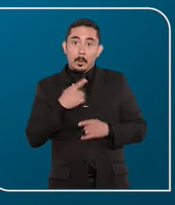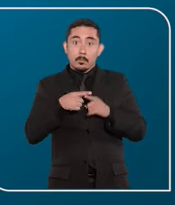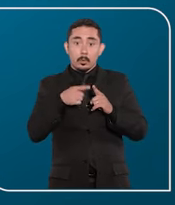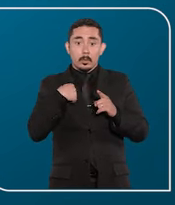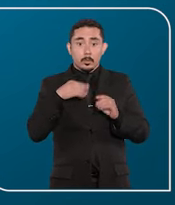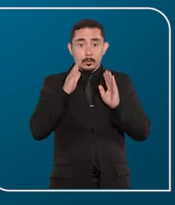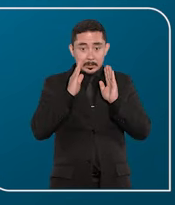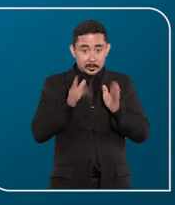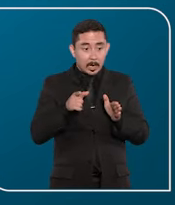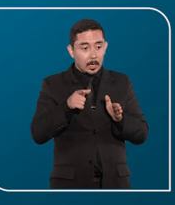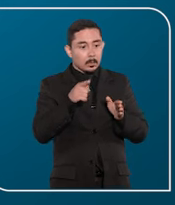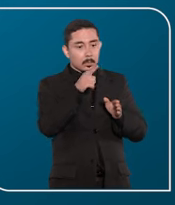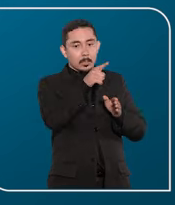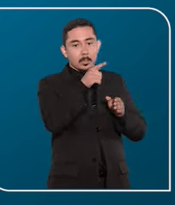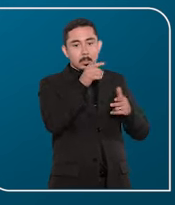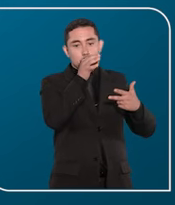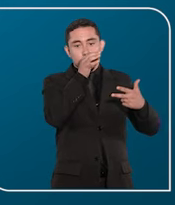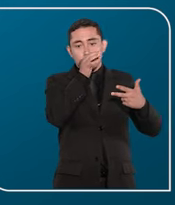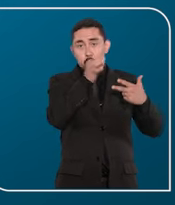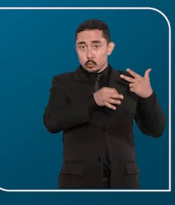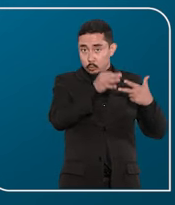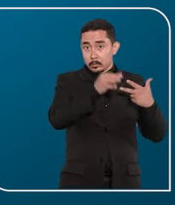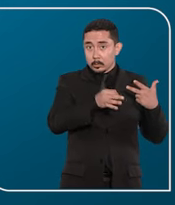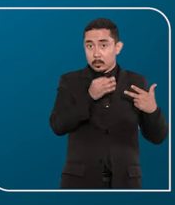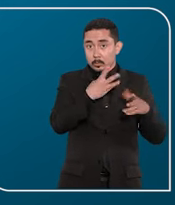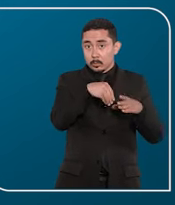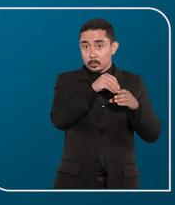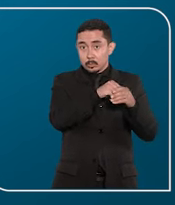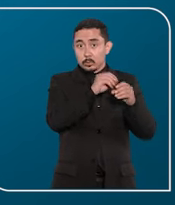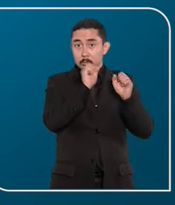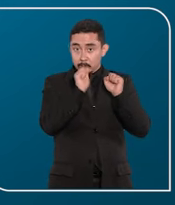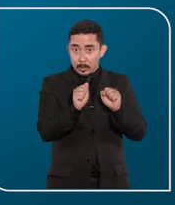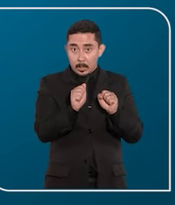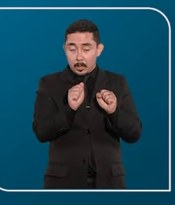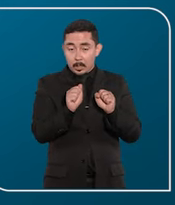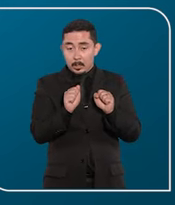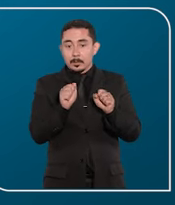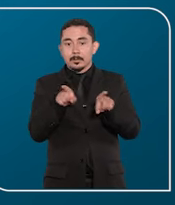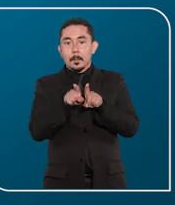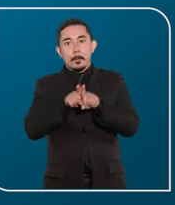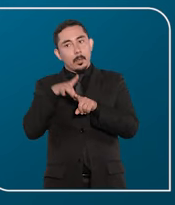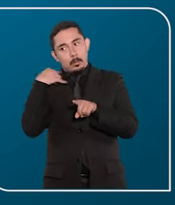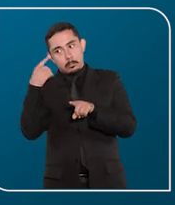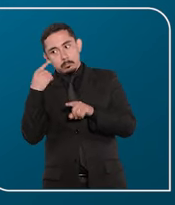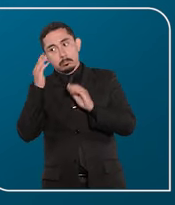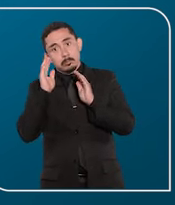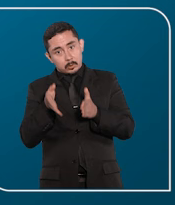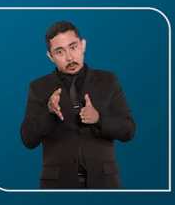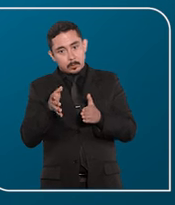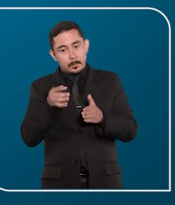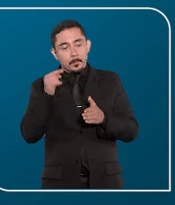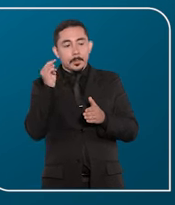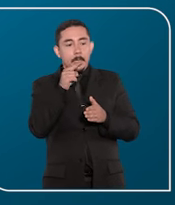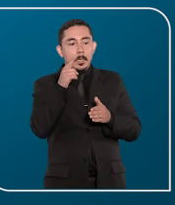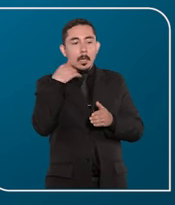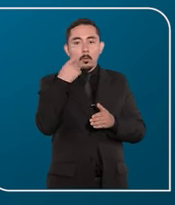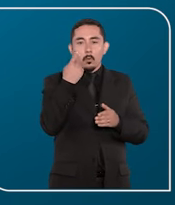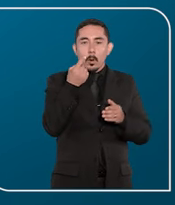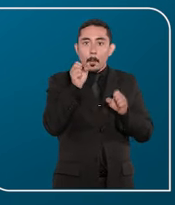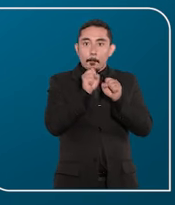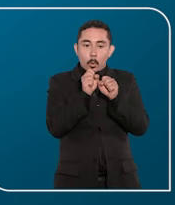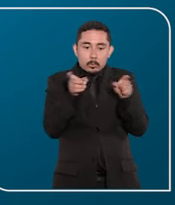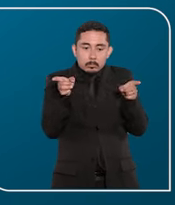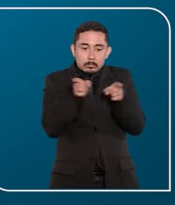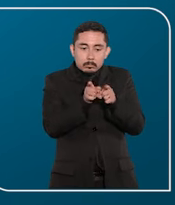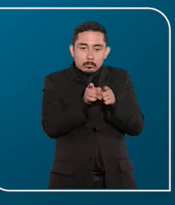lado, junto ao Poder Judiciário, e depois, sim, na advocacia, a advocacia, para mim, ela pode ser resumida com a seguinte frase. A